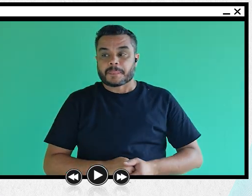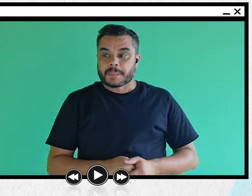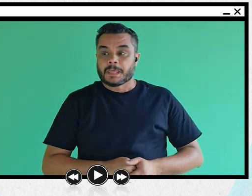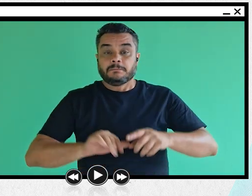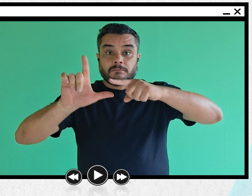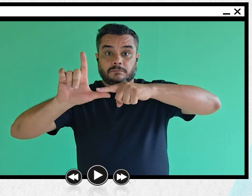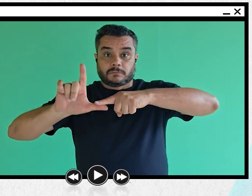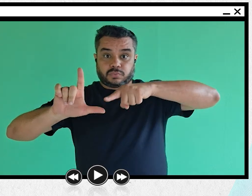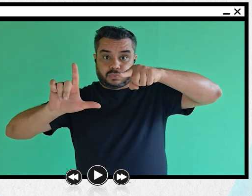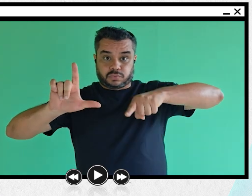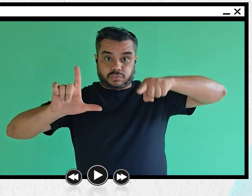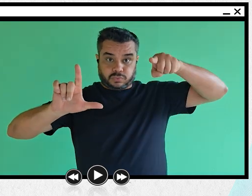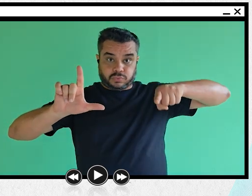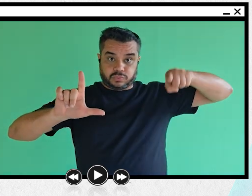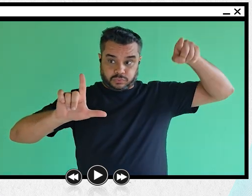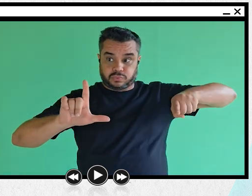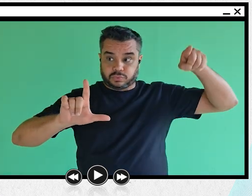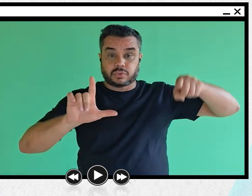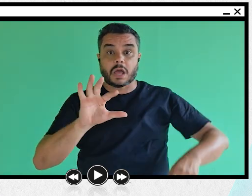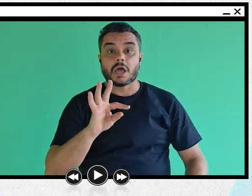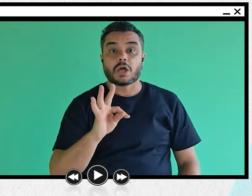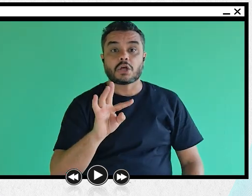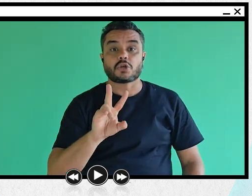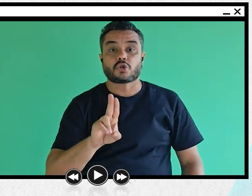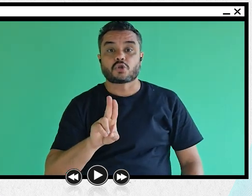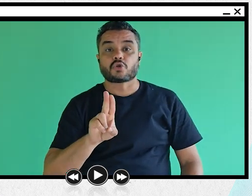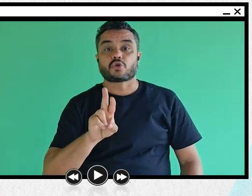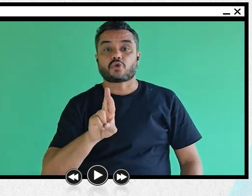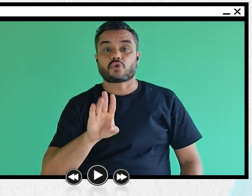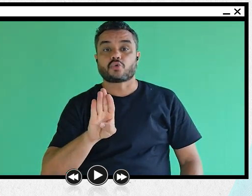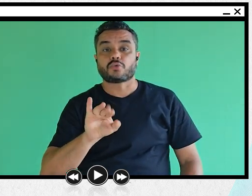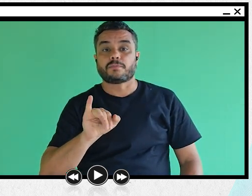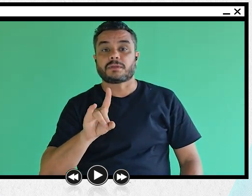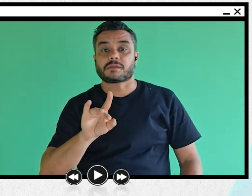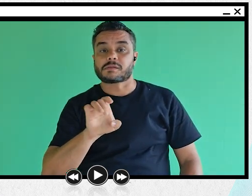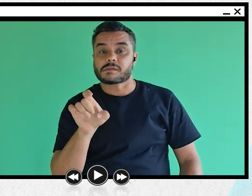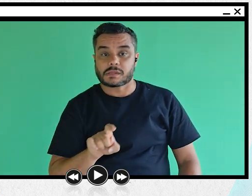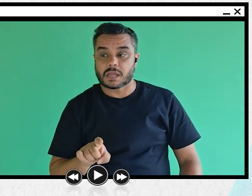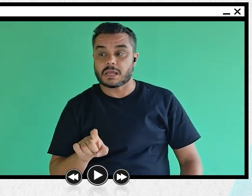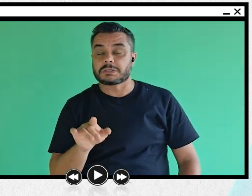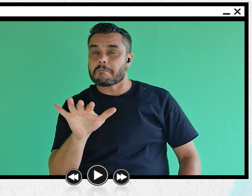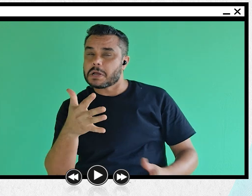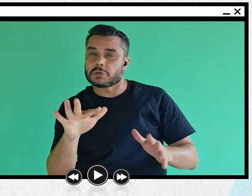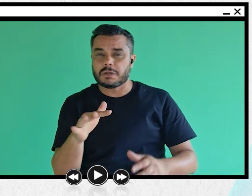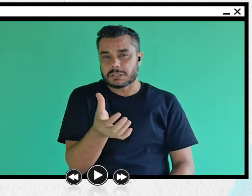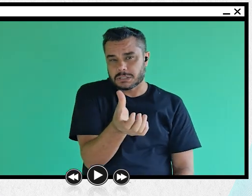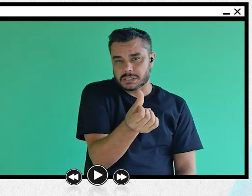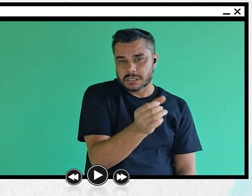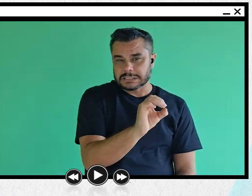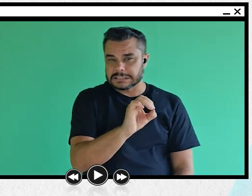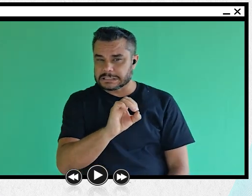efluente, a entrada, a turbidez pode variar bastante. Né? A gente chegou a ter, quando a gente analisou, até